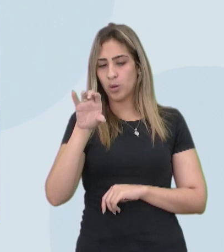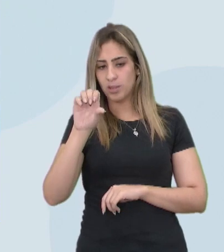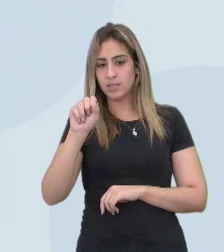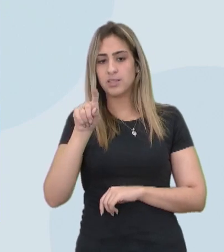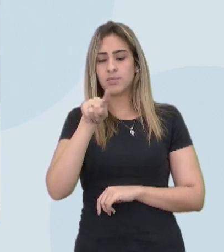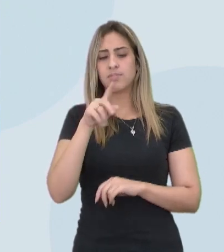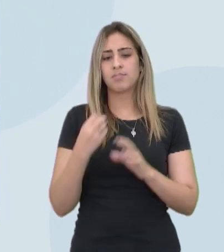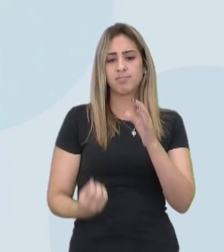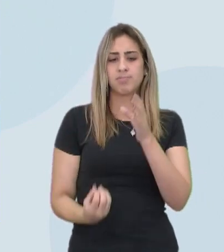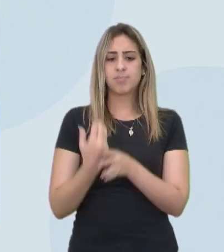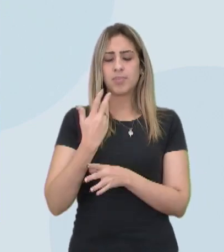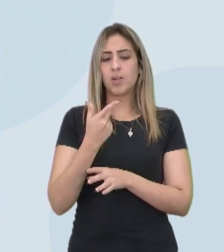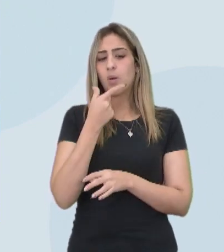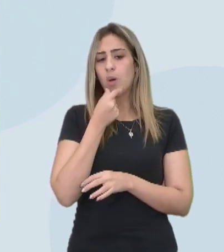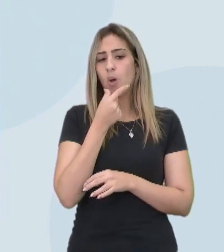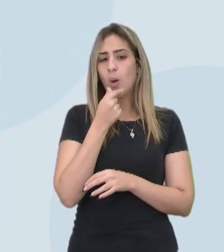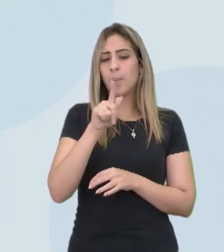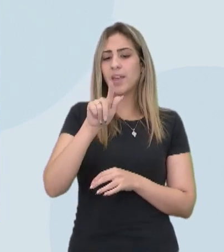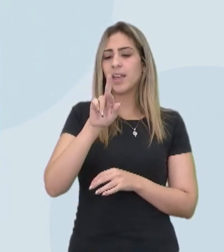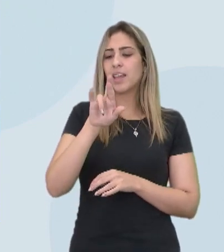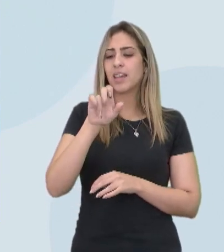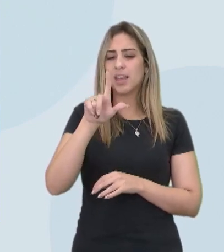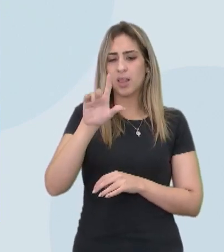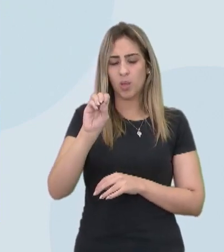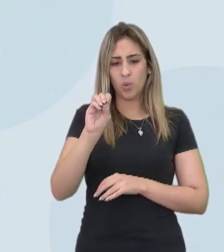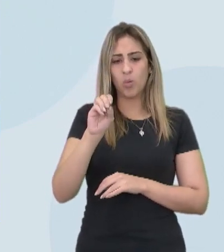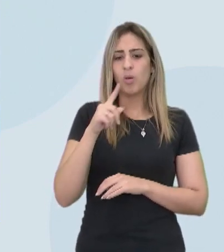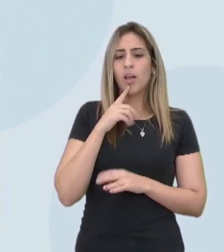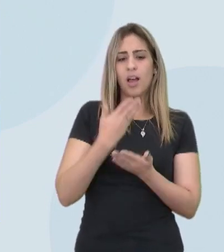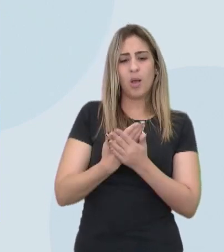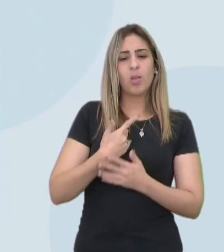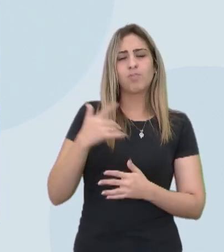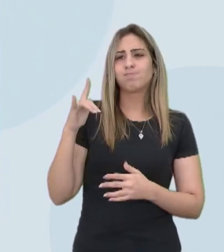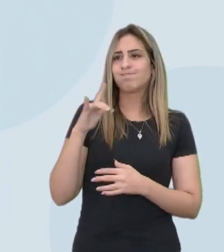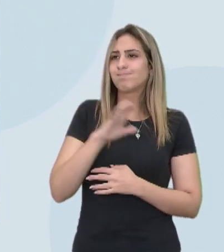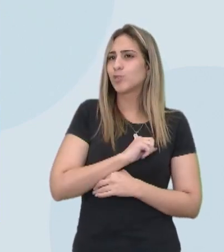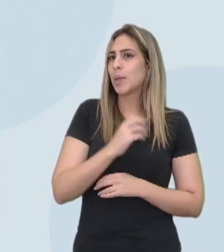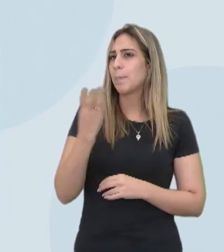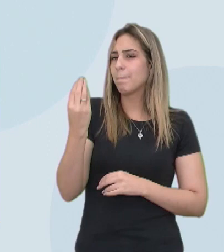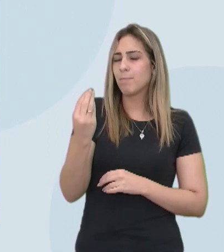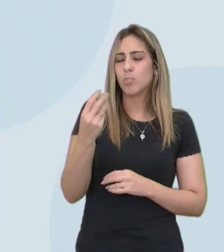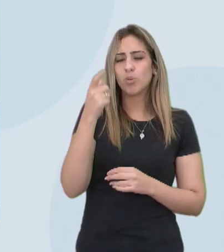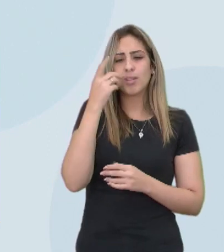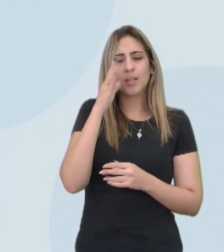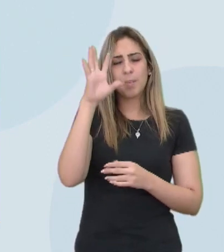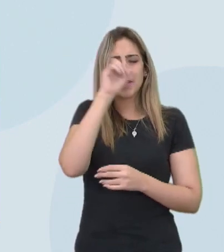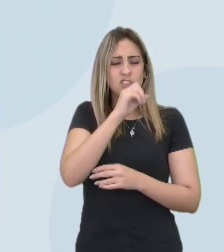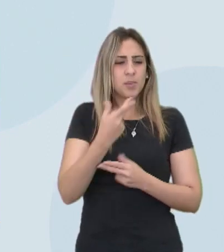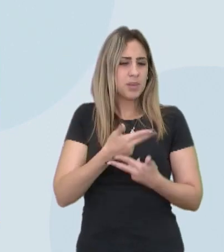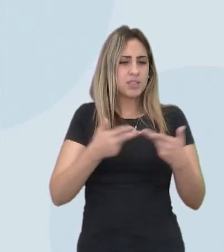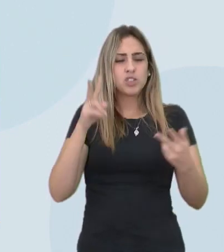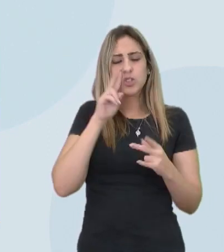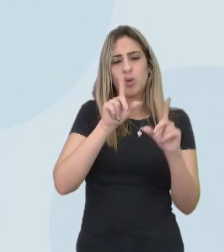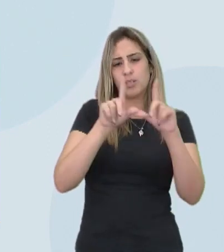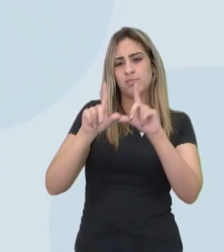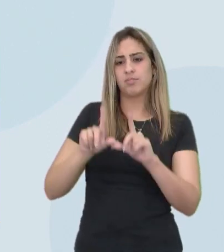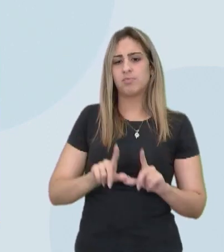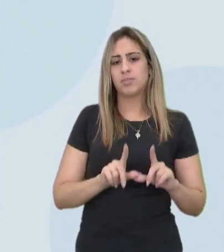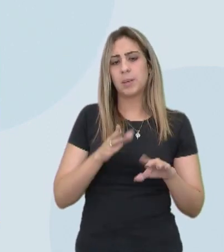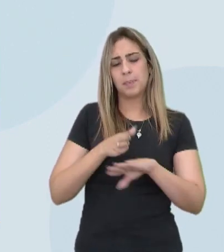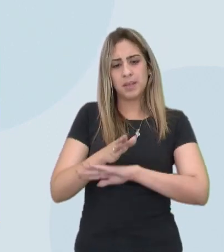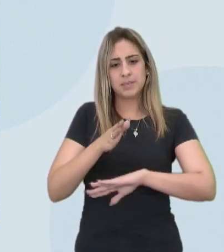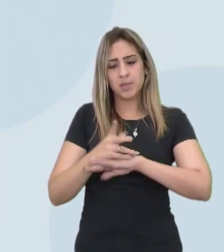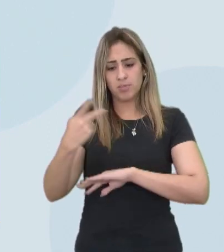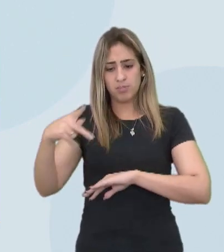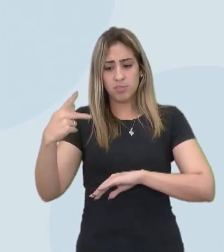produtor do Homem Grilo. Aula que eu gostei muito, entendi bastante sobre histórias em quadrinhos. A